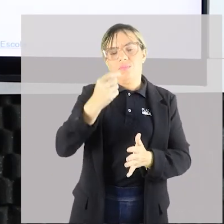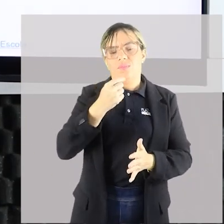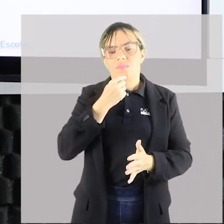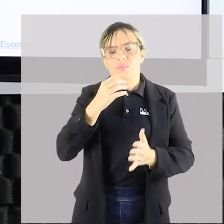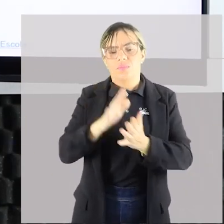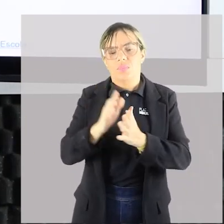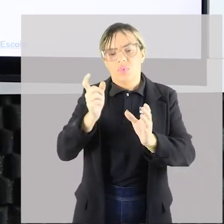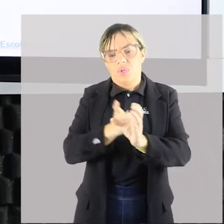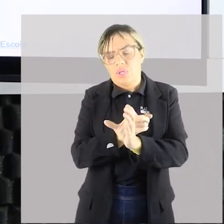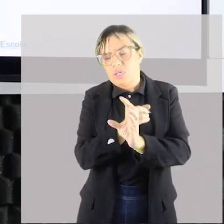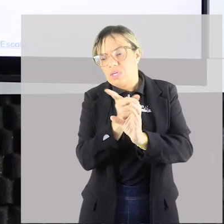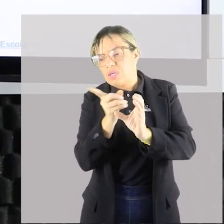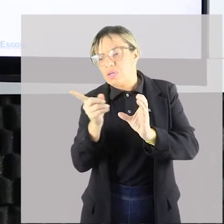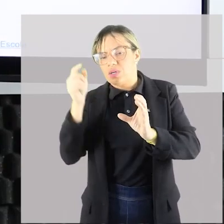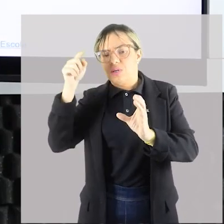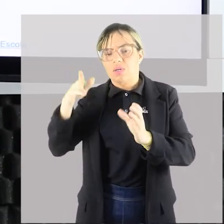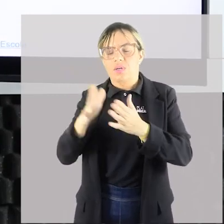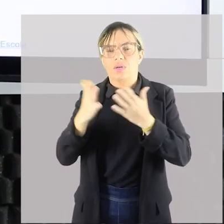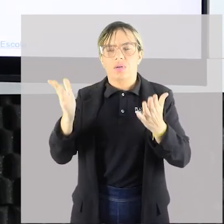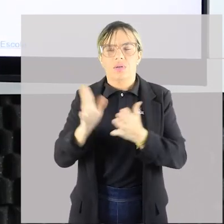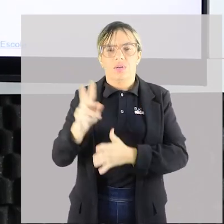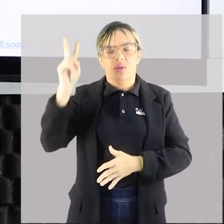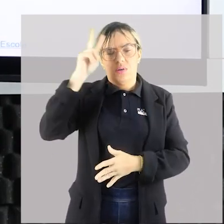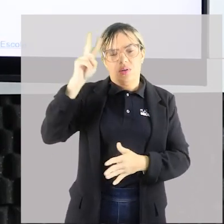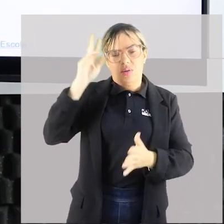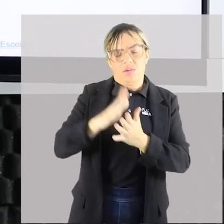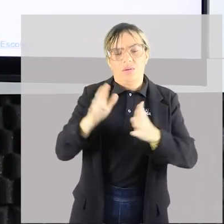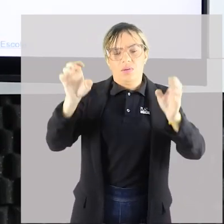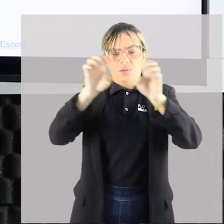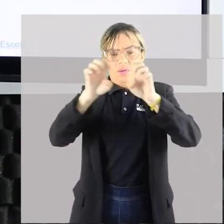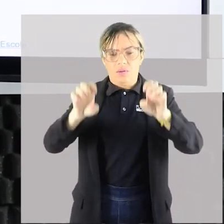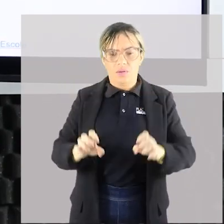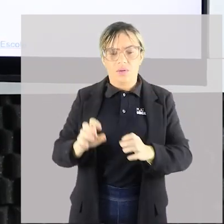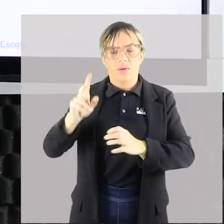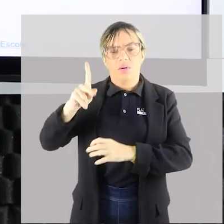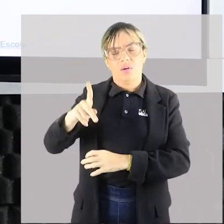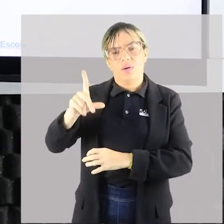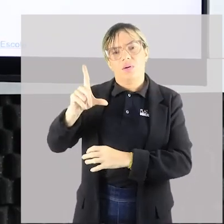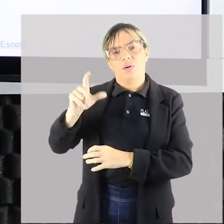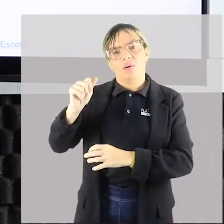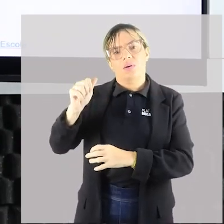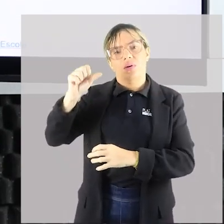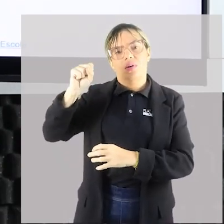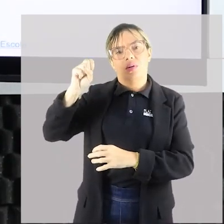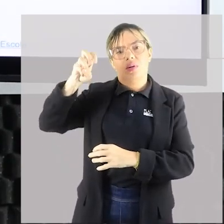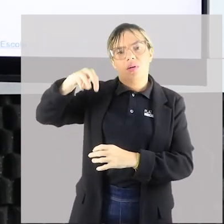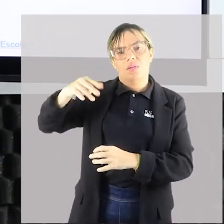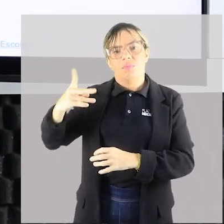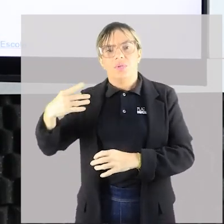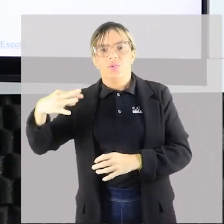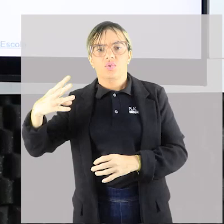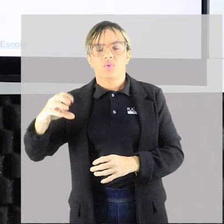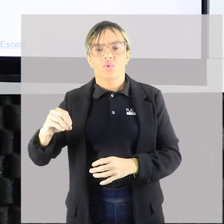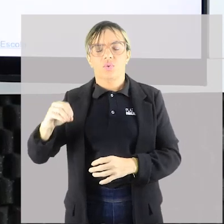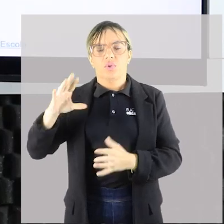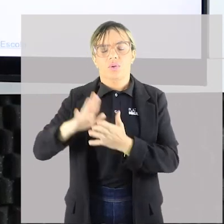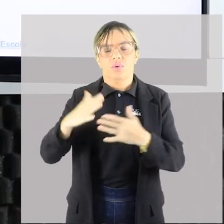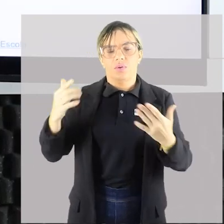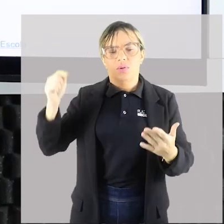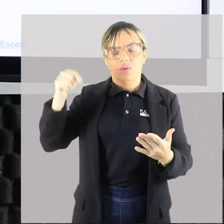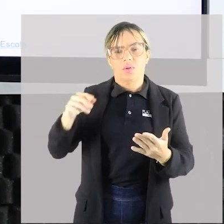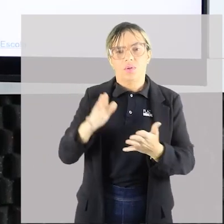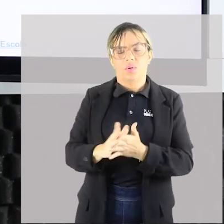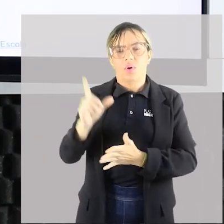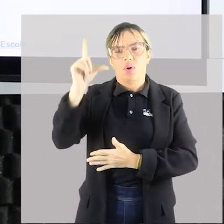é passado? Lembra que a gente falou de uma estrutura chamada de plasmídio, né? Então, esse plasmídio, que é